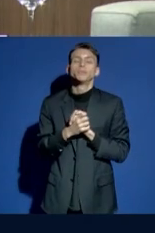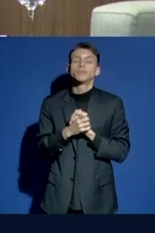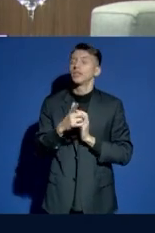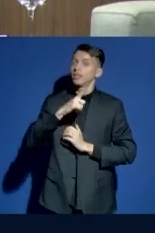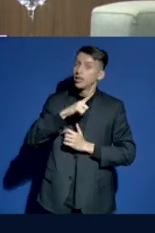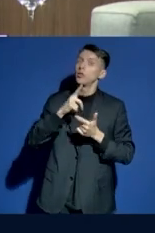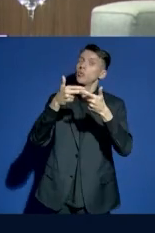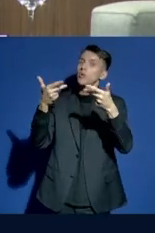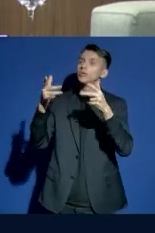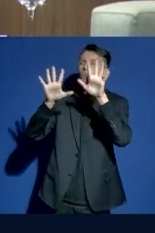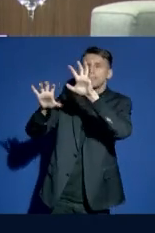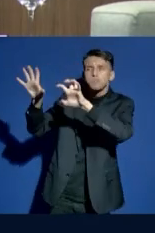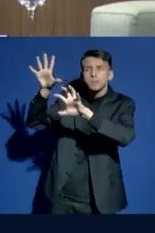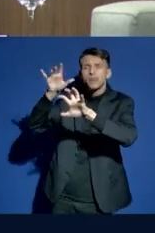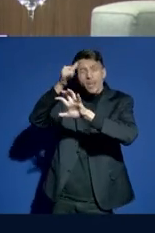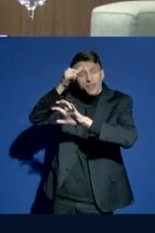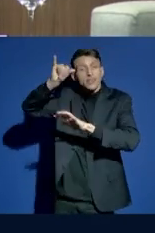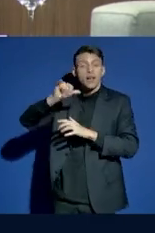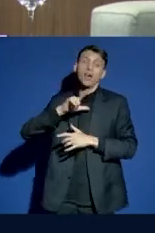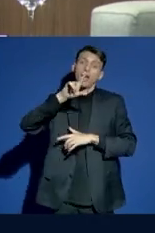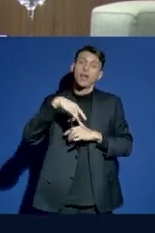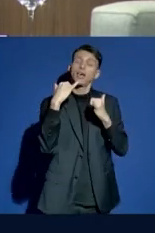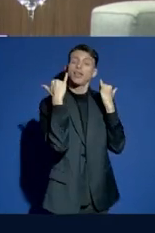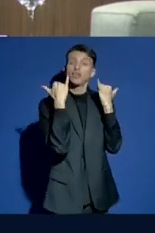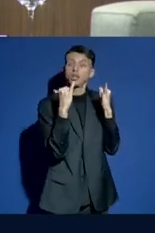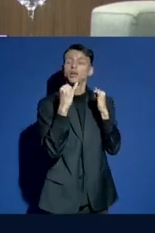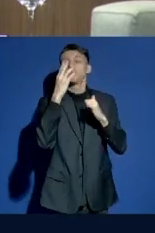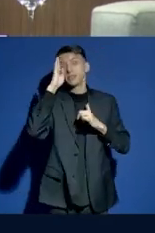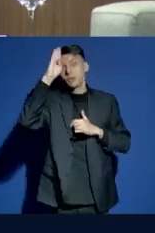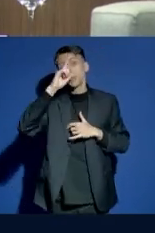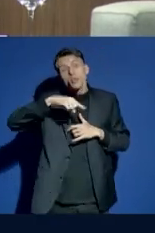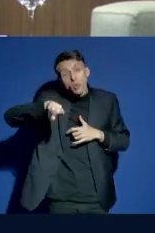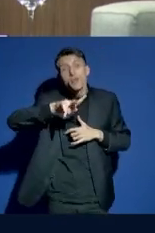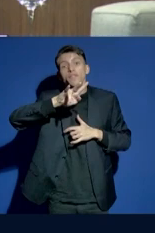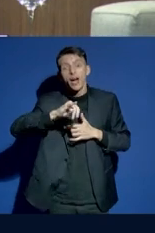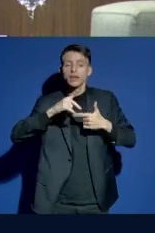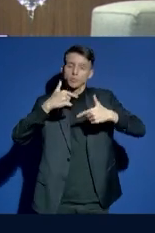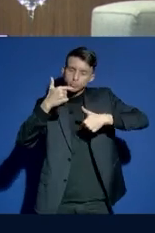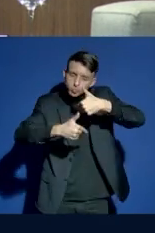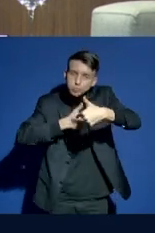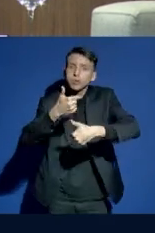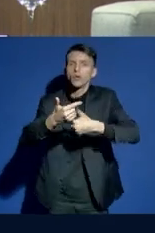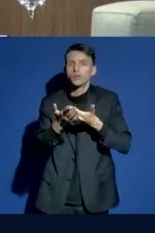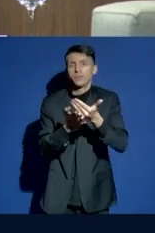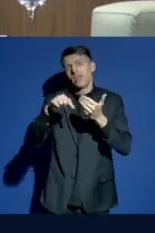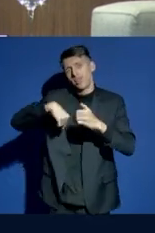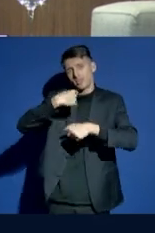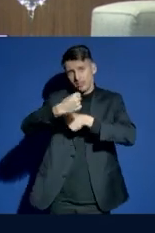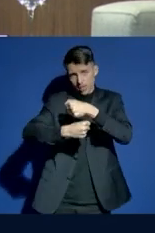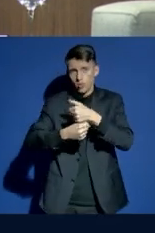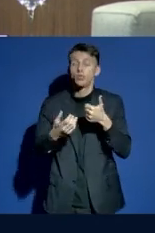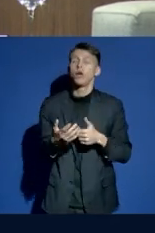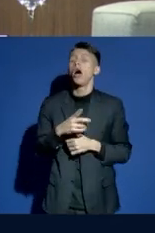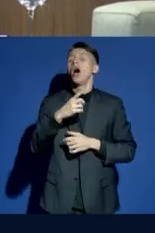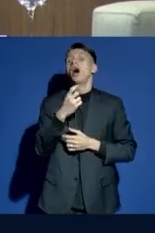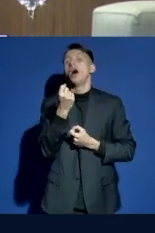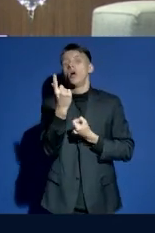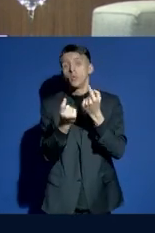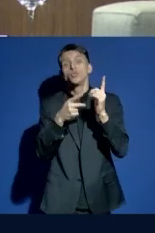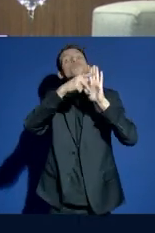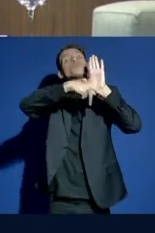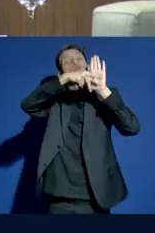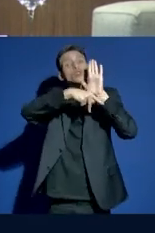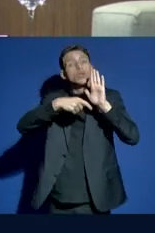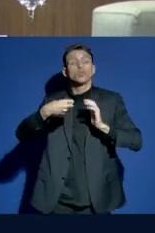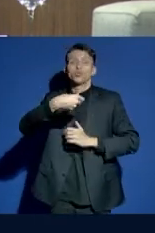essas outras energias são fundamentais e nós vamos fazer já vamos começar isso esse ano inclusive alguns projetos de